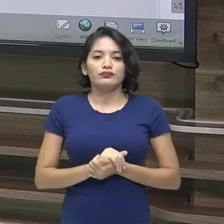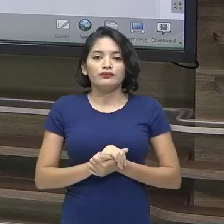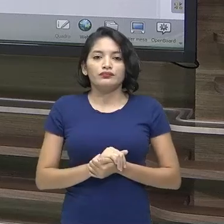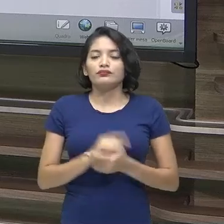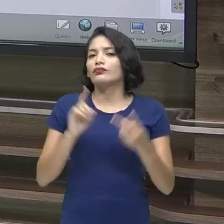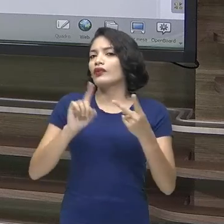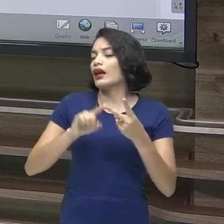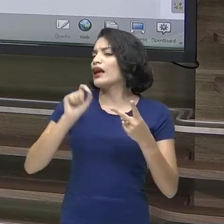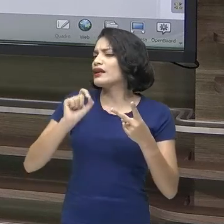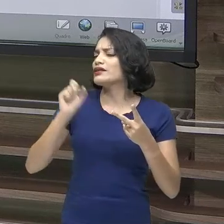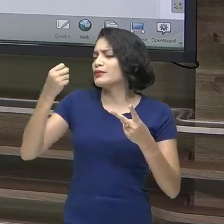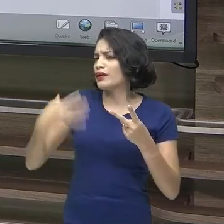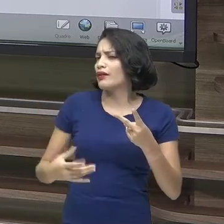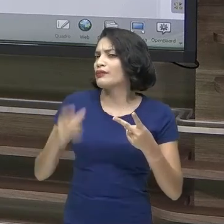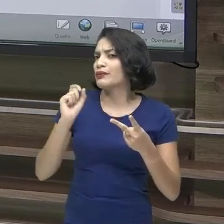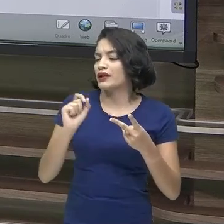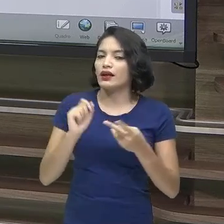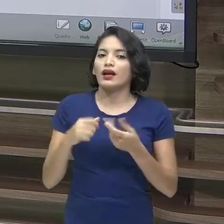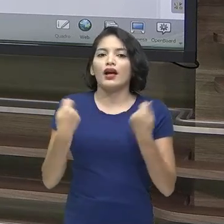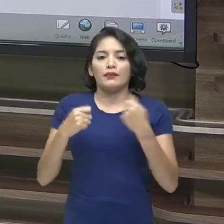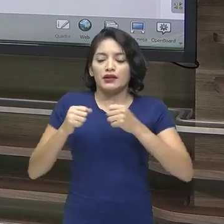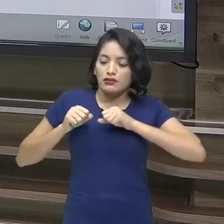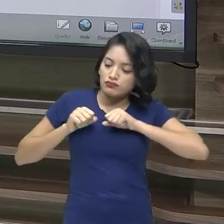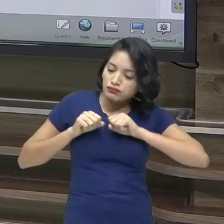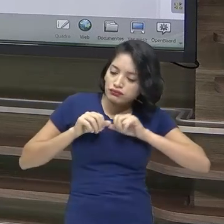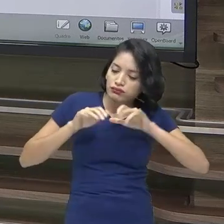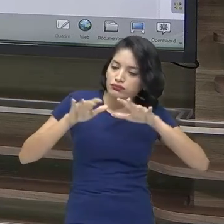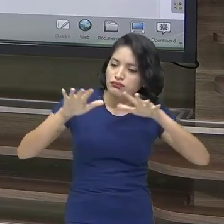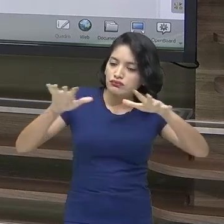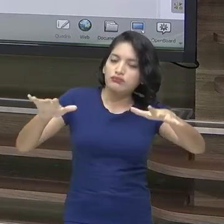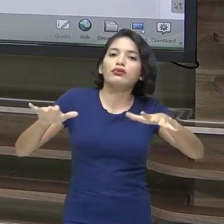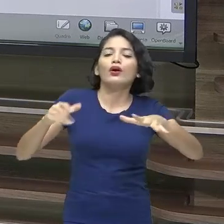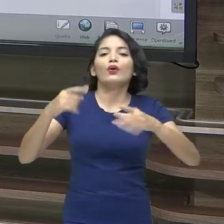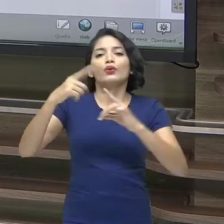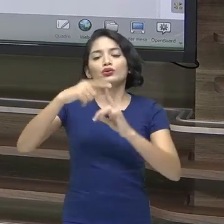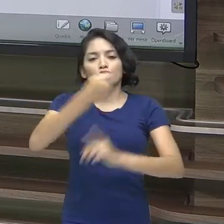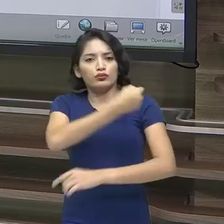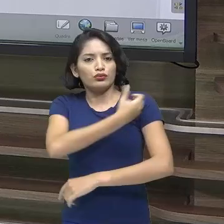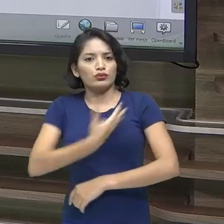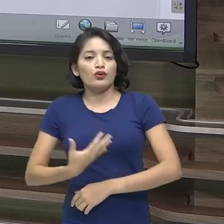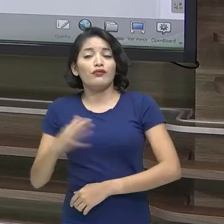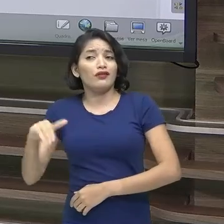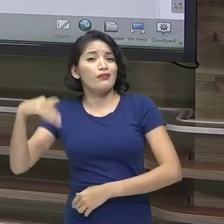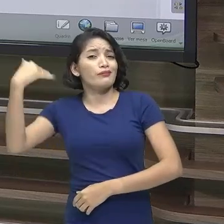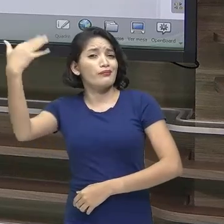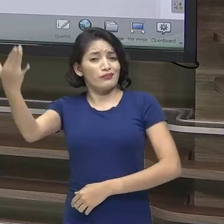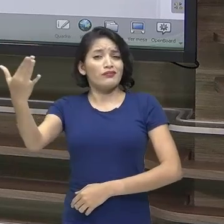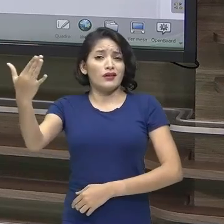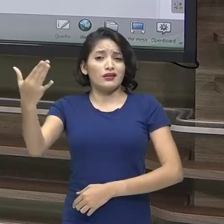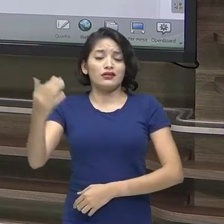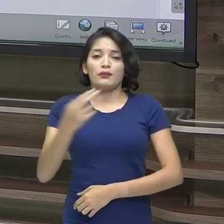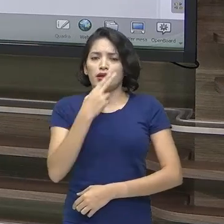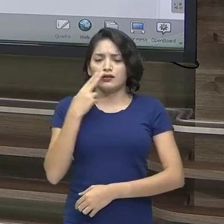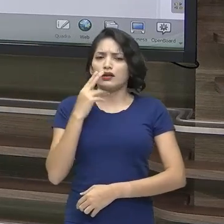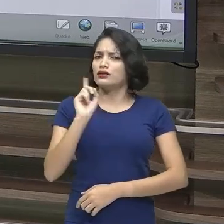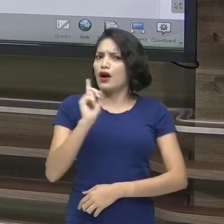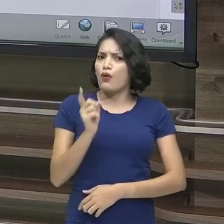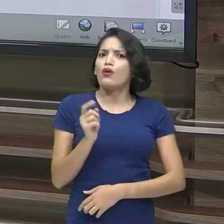dizia assim, nós precisamos expandir essa forma de governo, nós precisamos ir além. E Stalin dizia, não, a gente